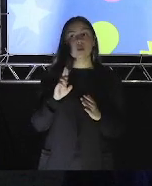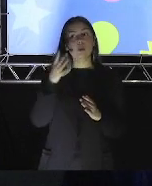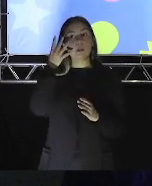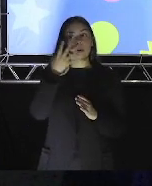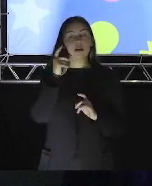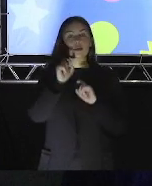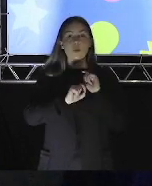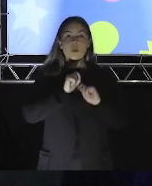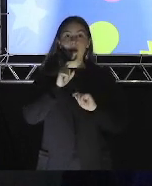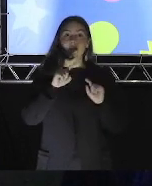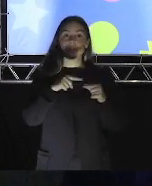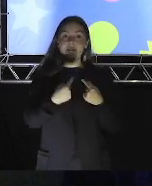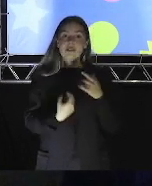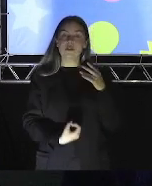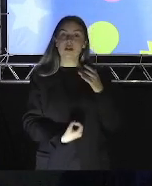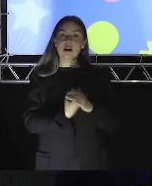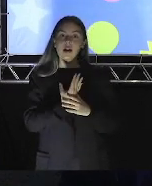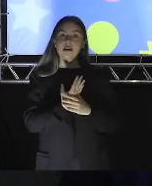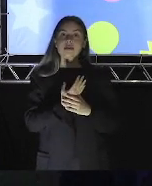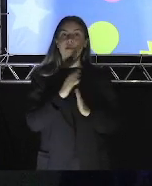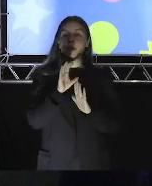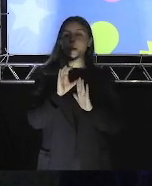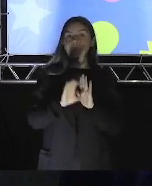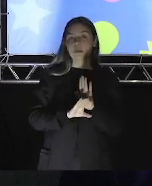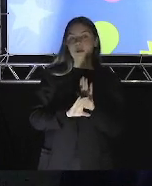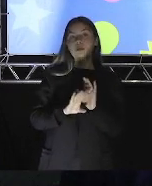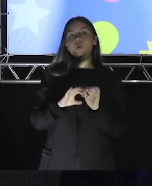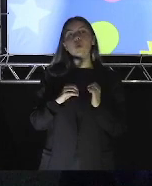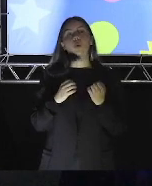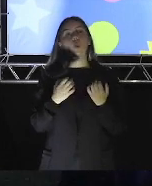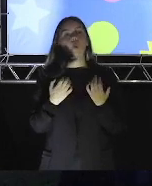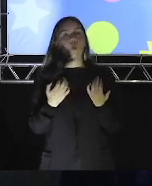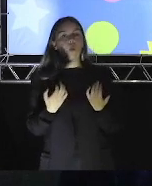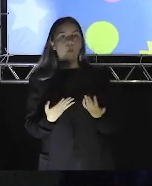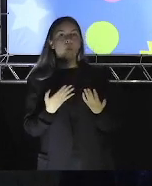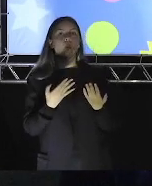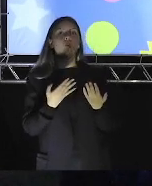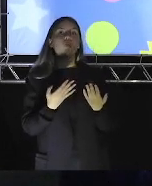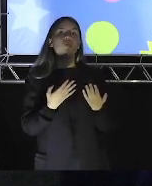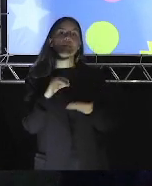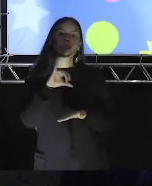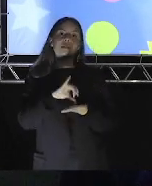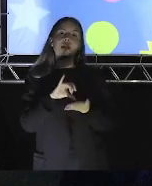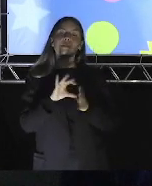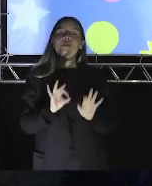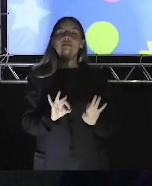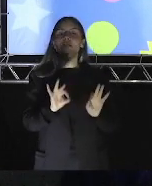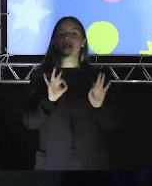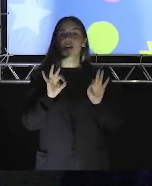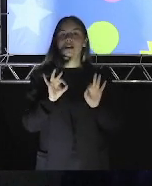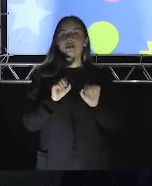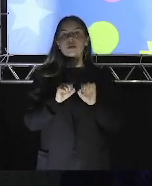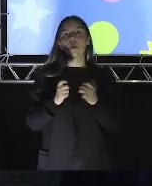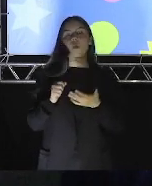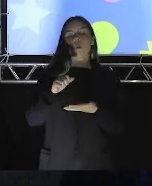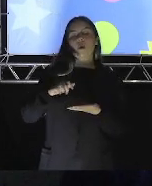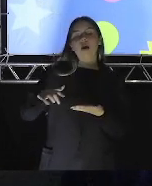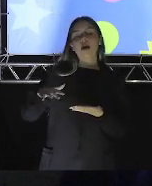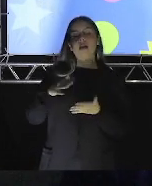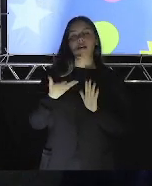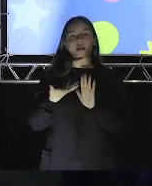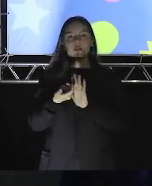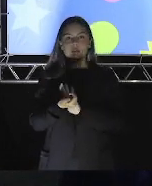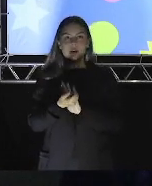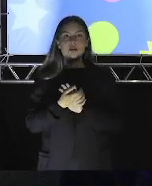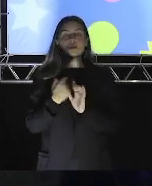é Desafios na Criação de um Capítulo ou, né, um Centro de Excelência ou uma Área de Agilidade.